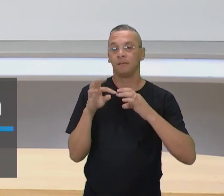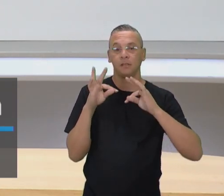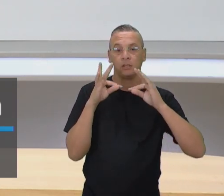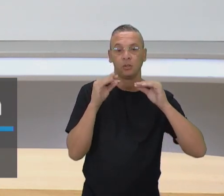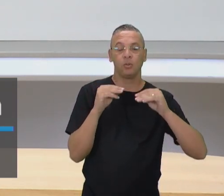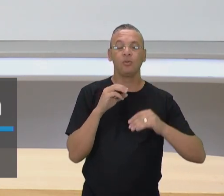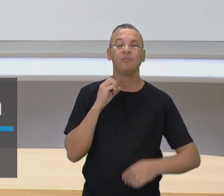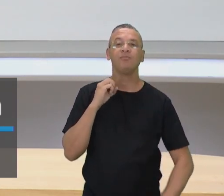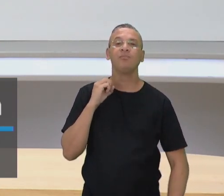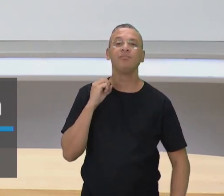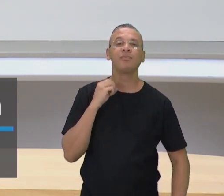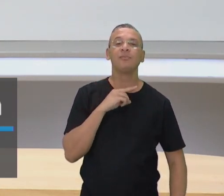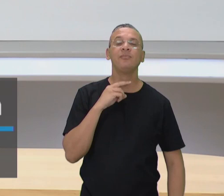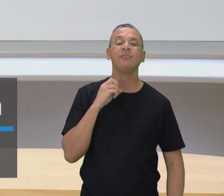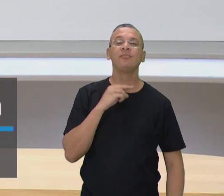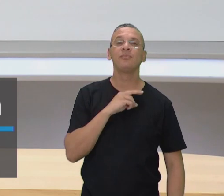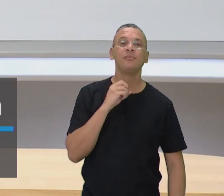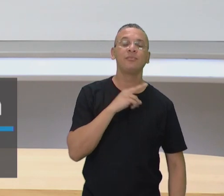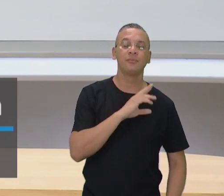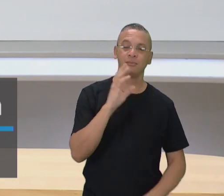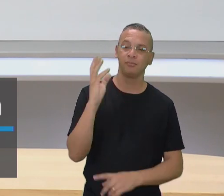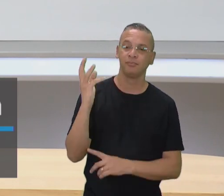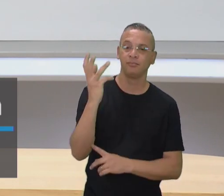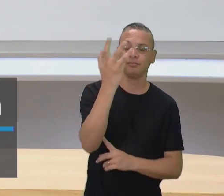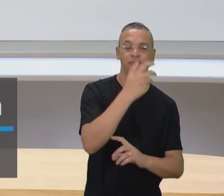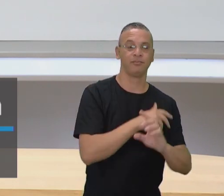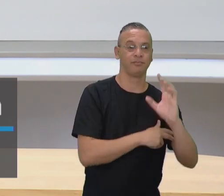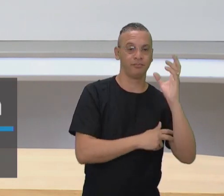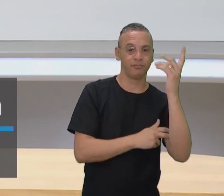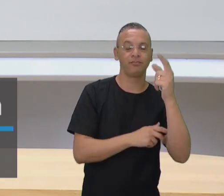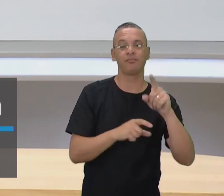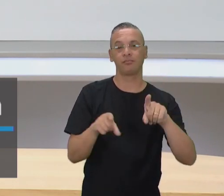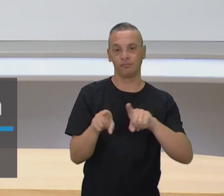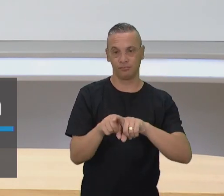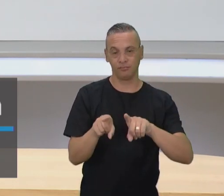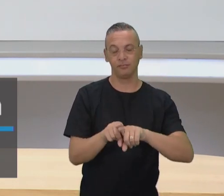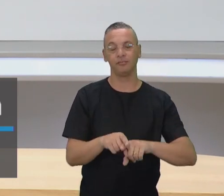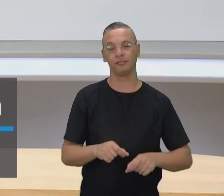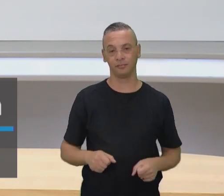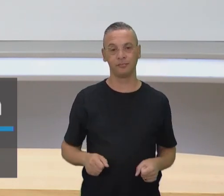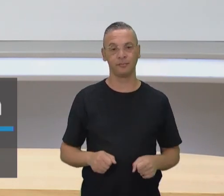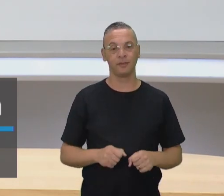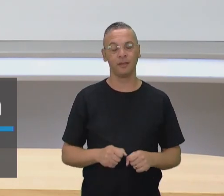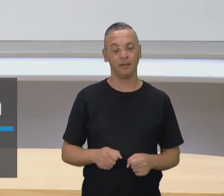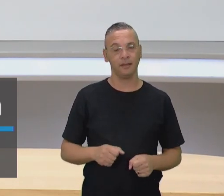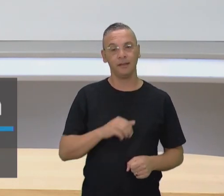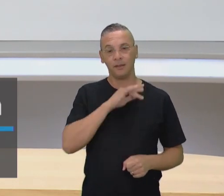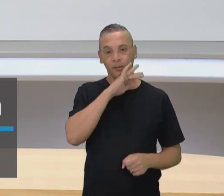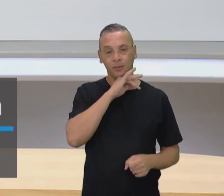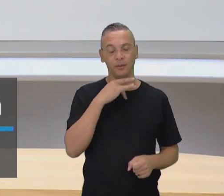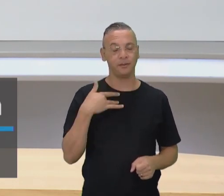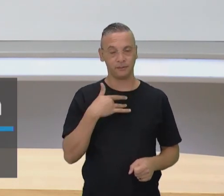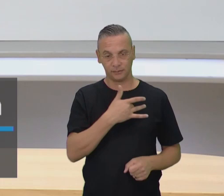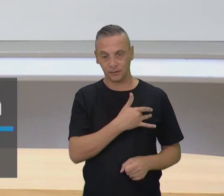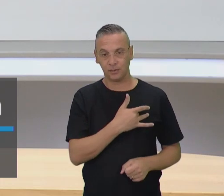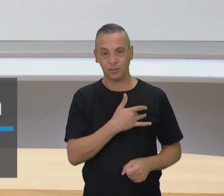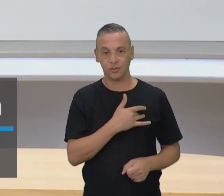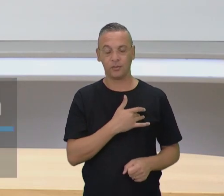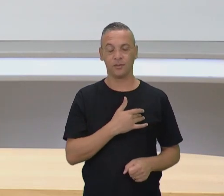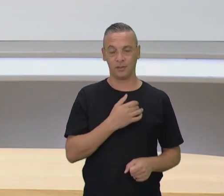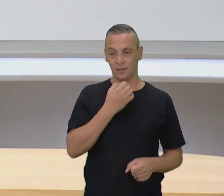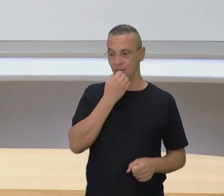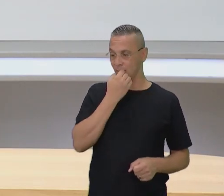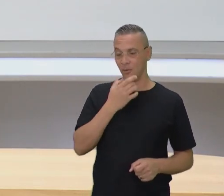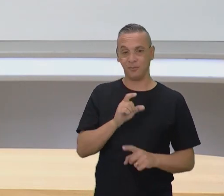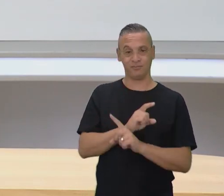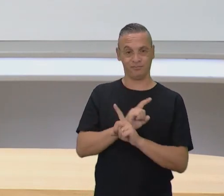sendo contaminadas cada vez mais com os agrotóxicos e pesticidas, que não são, por exemplo, ele coloca até assim, ó, não